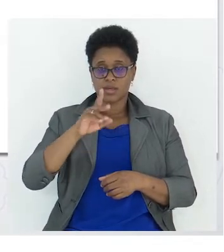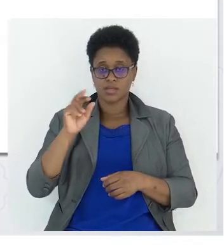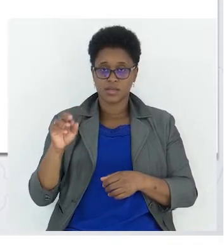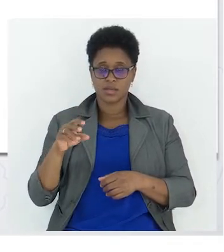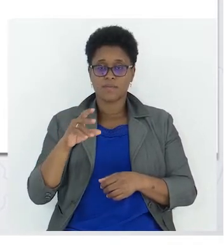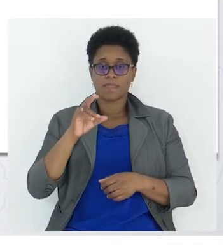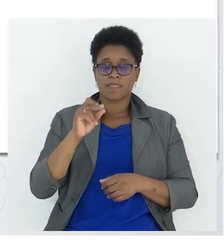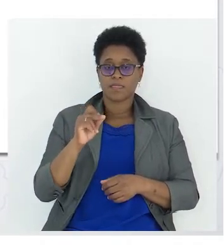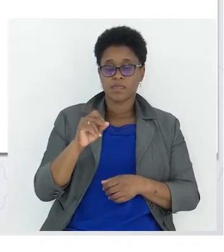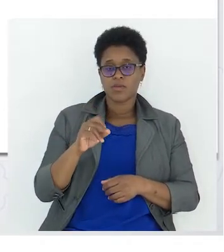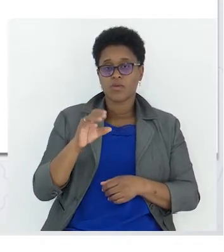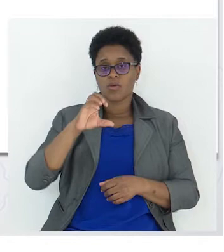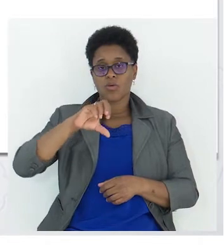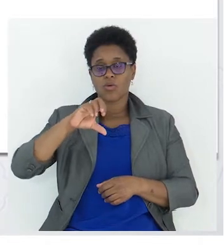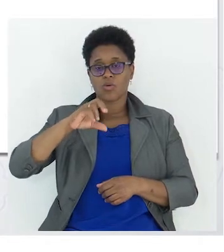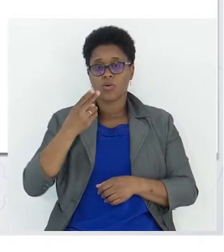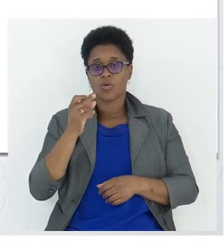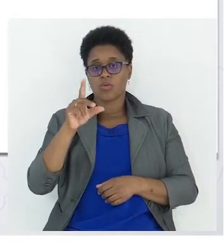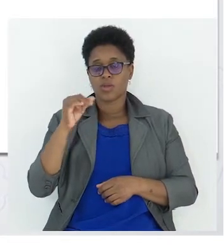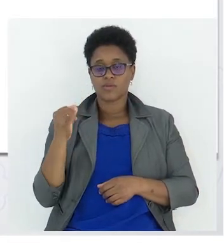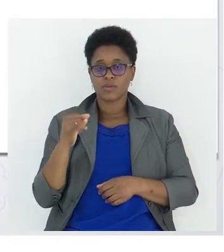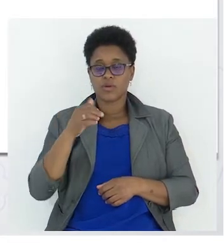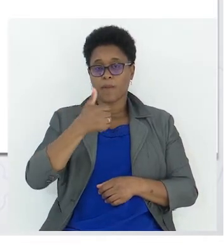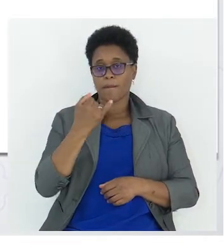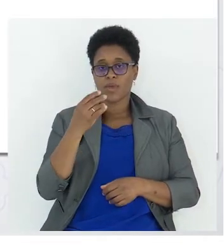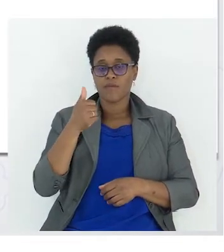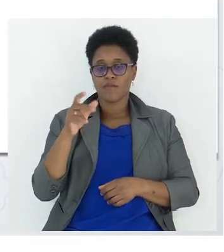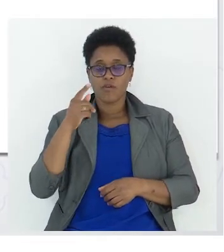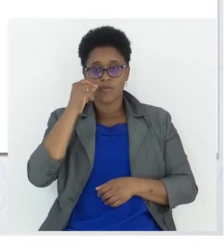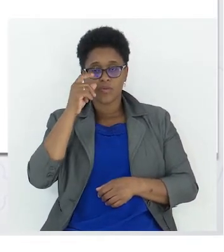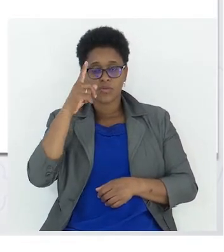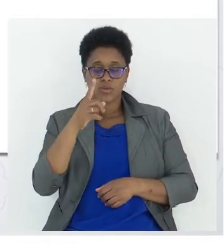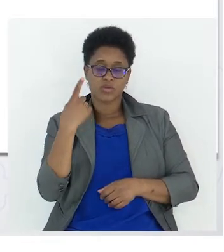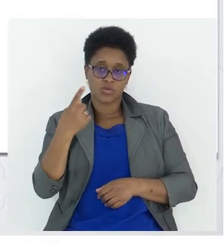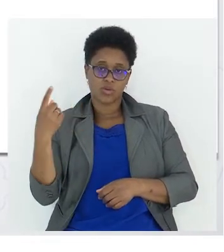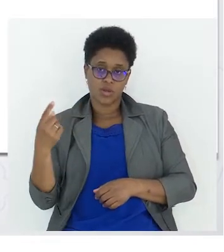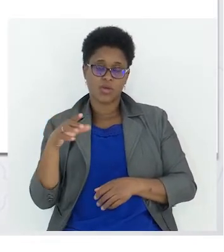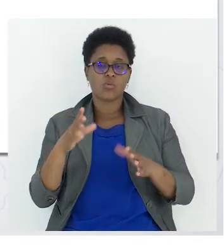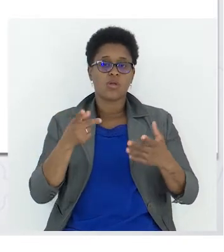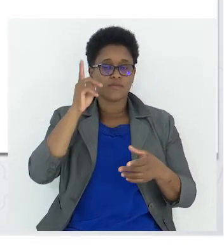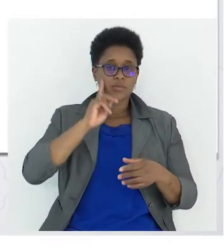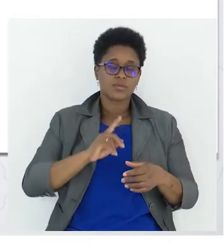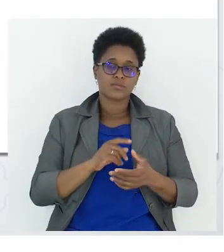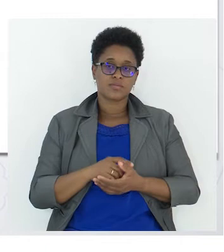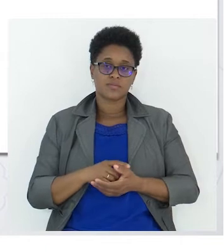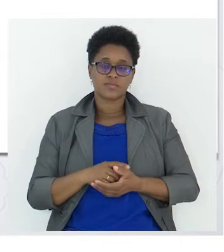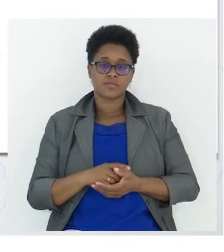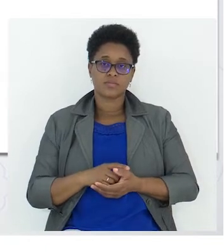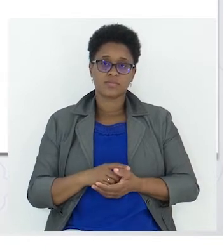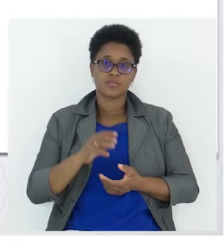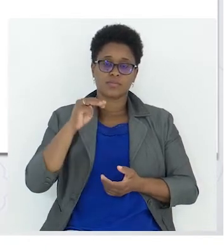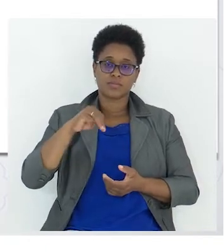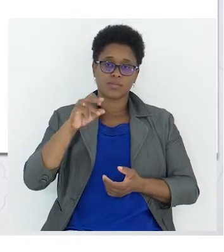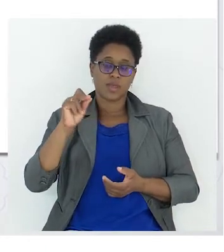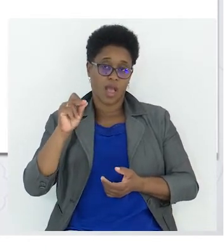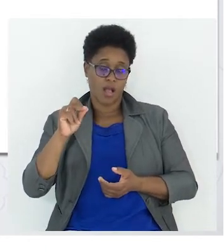biforme, masculino singular. Qual seria o feminino? Matreira. Isso mesmo. Sem entra para a classe